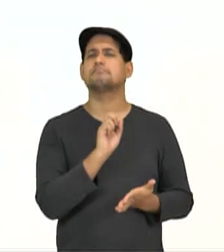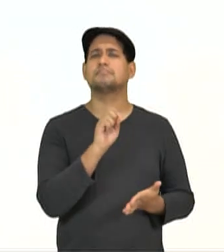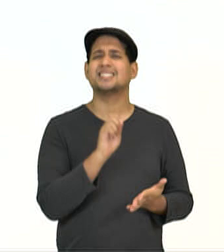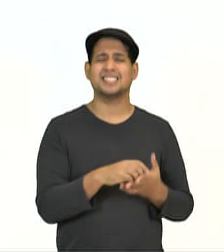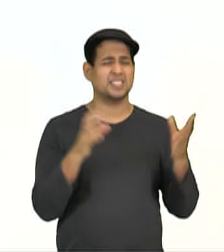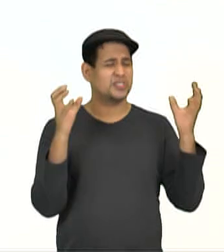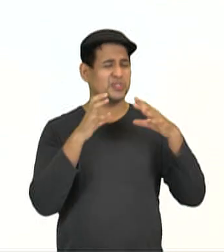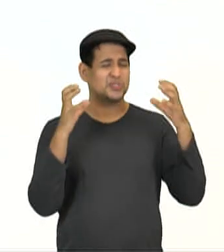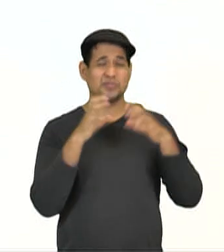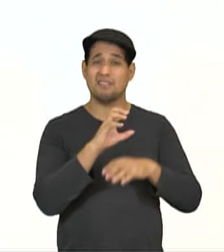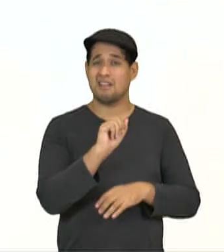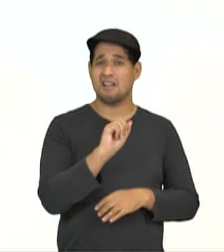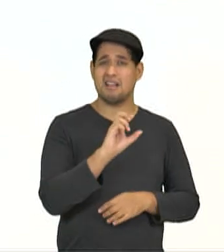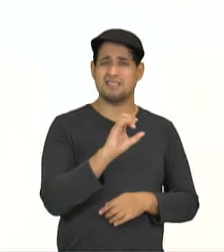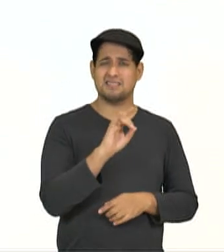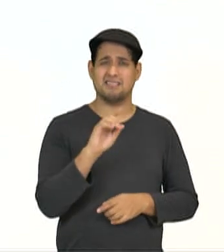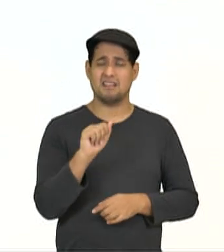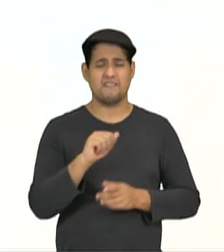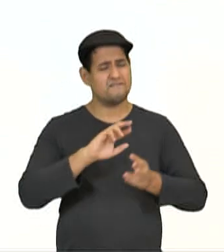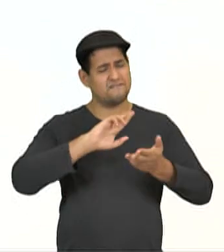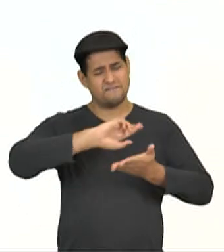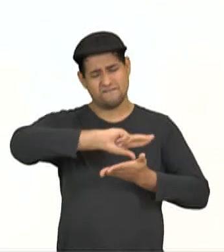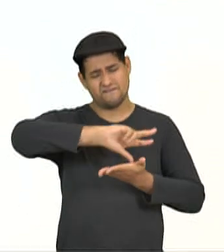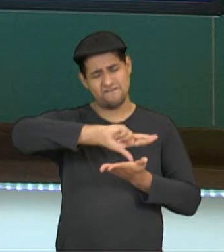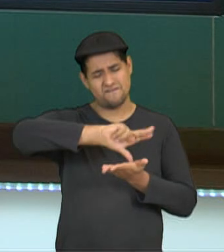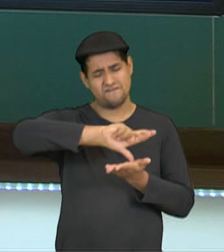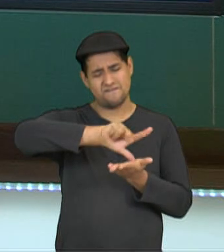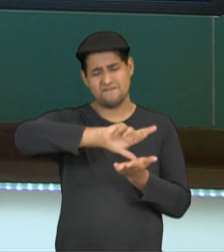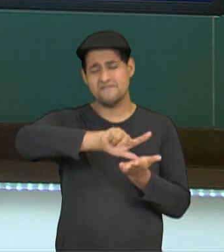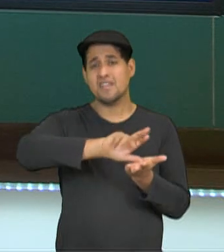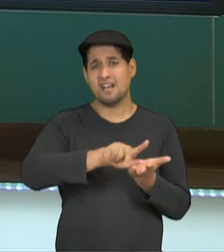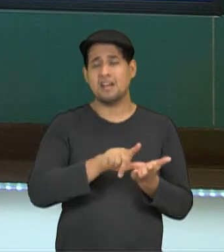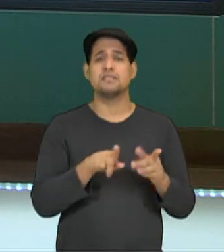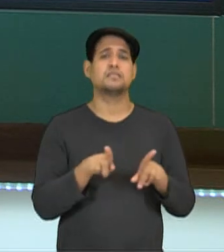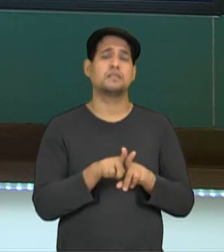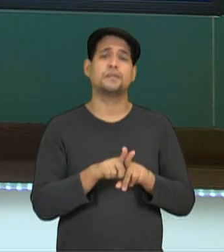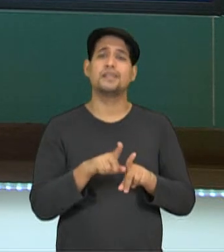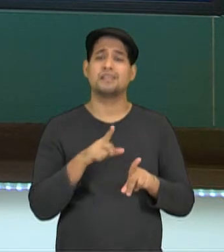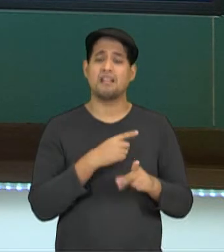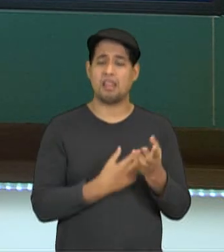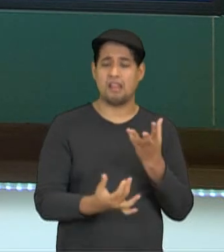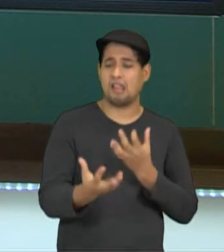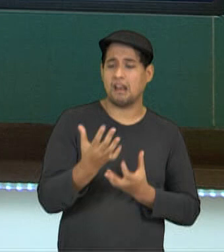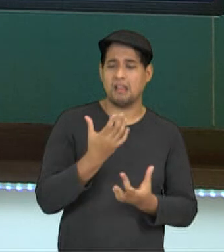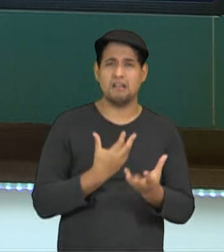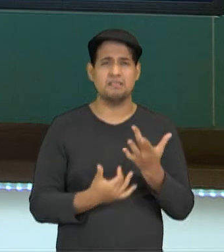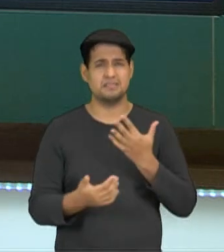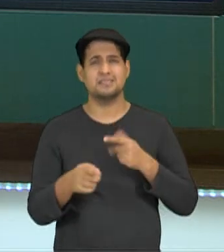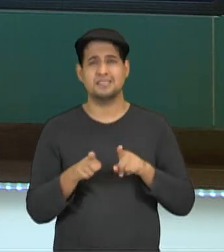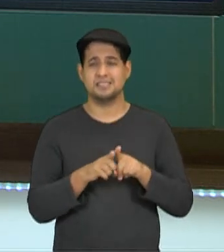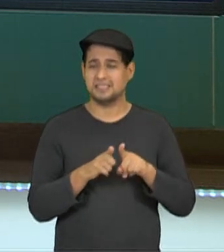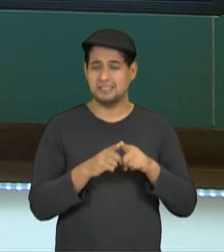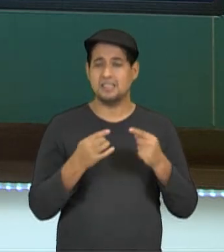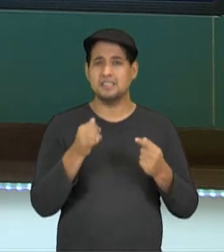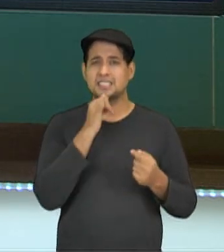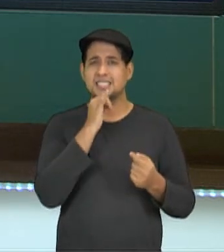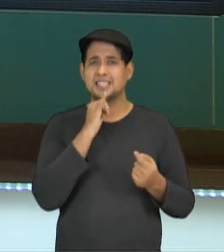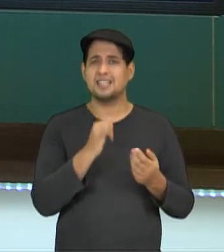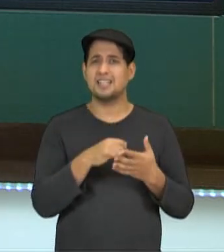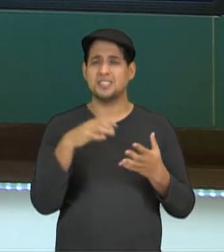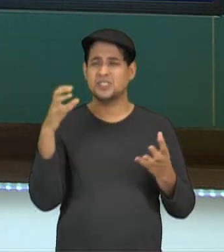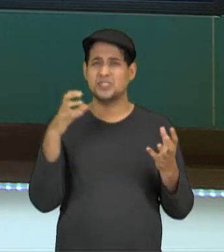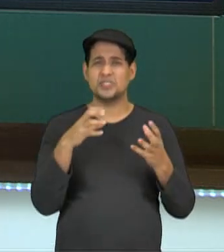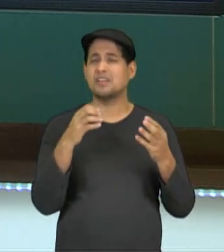chuva ácida? Então são vários, né? Queimam as plantas, tá? A chuva ácida queima, né, a